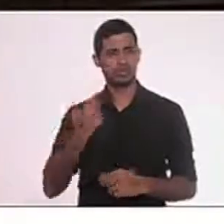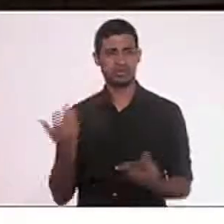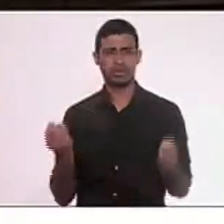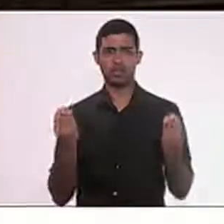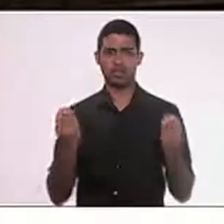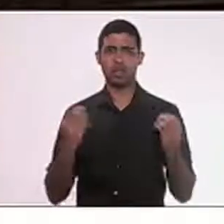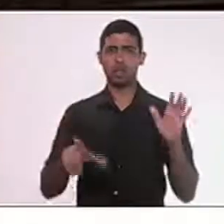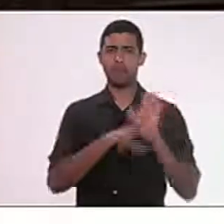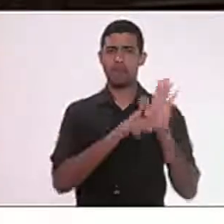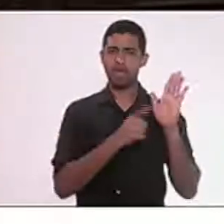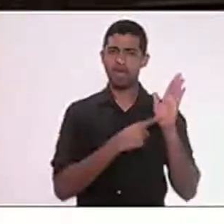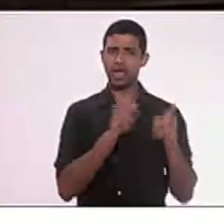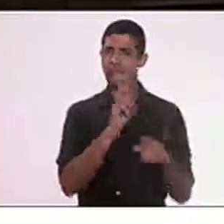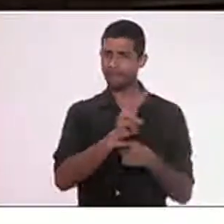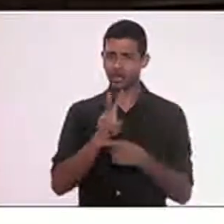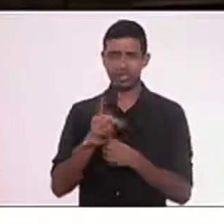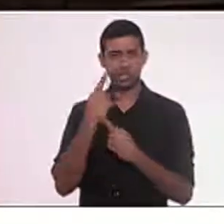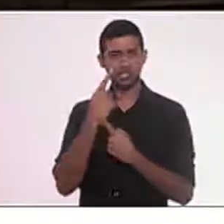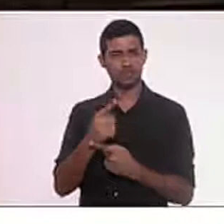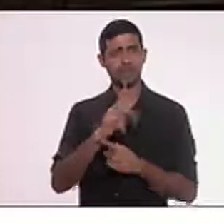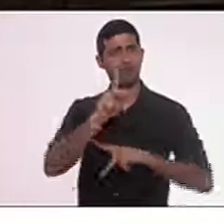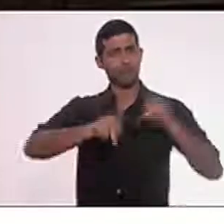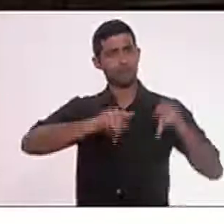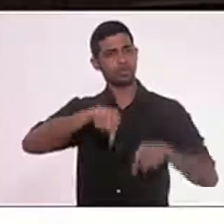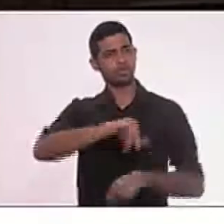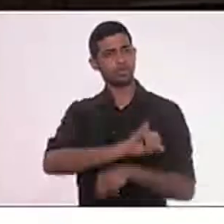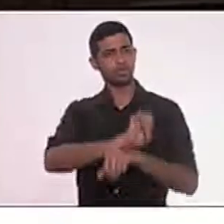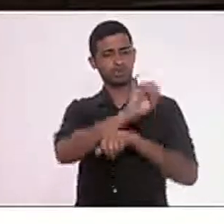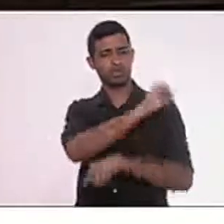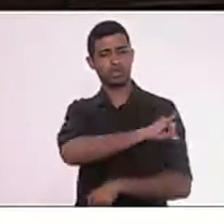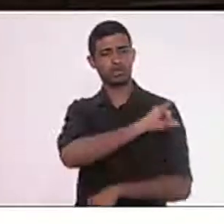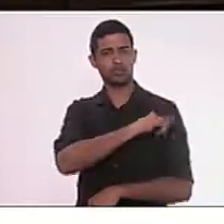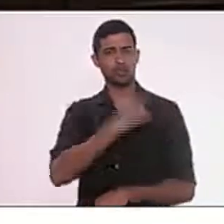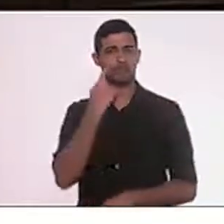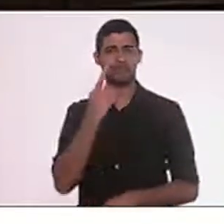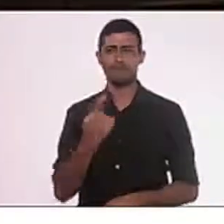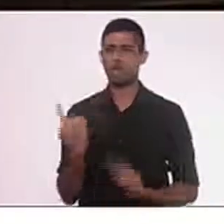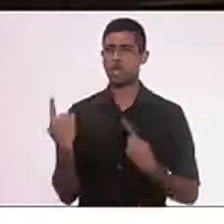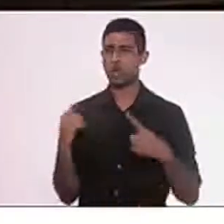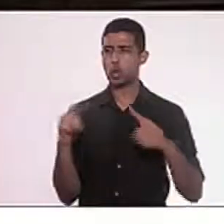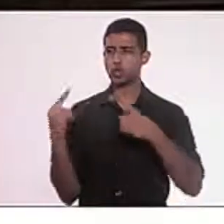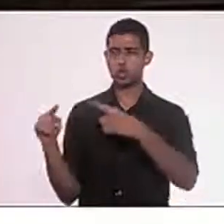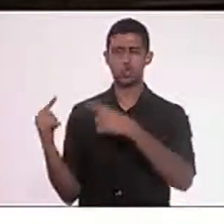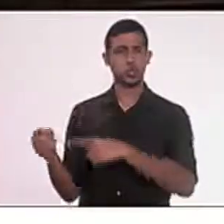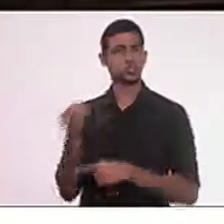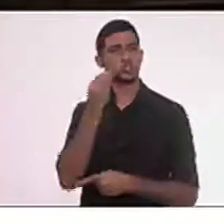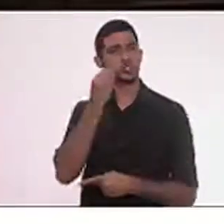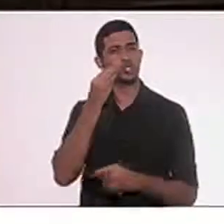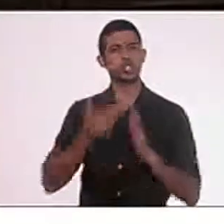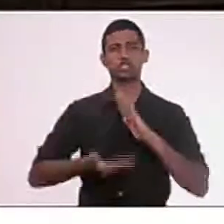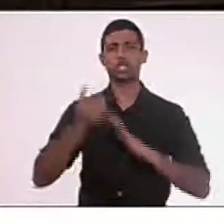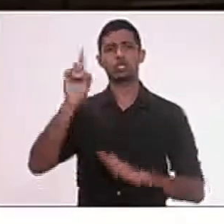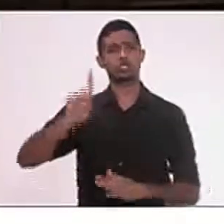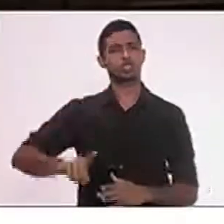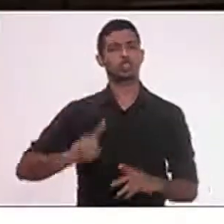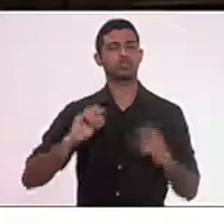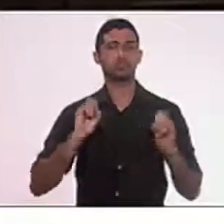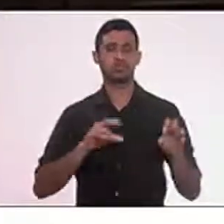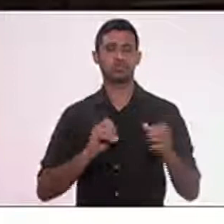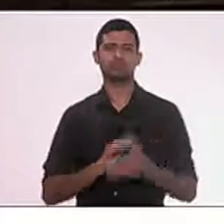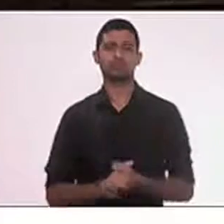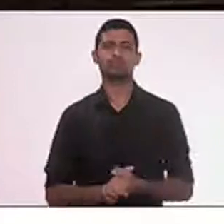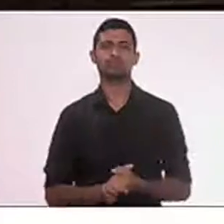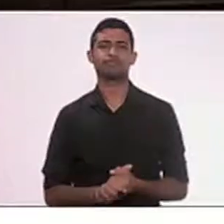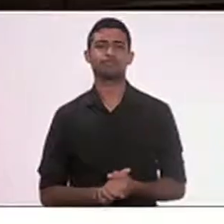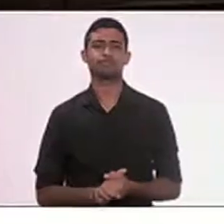que protege o povo do estado do Rio de Janeiro contra os ataques e as tentativas de negar o direito à educação.